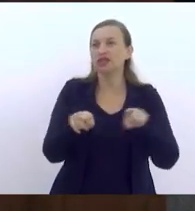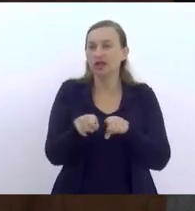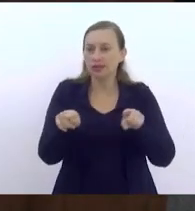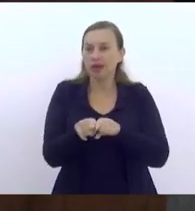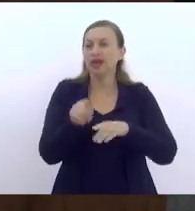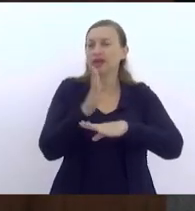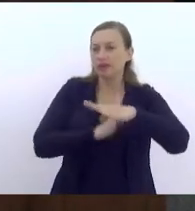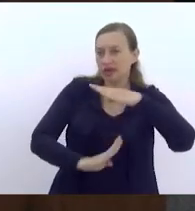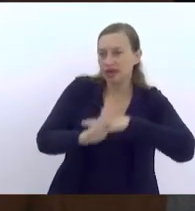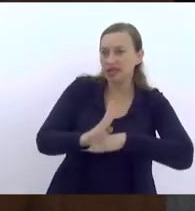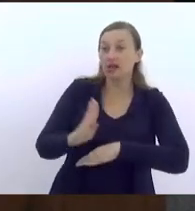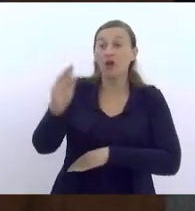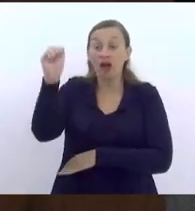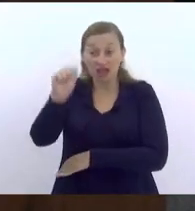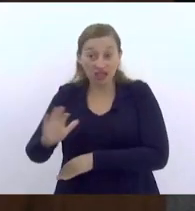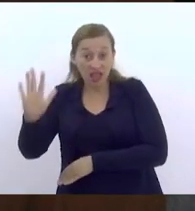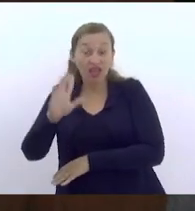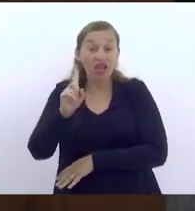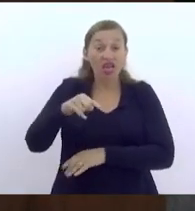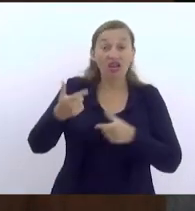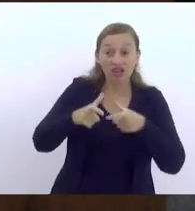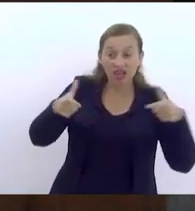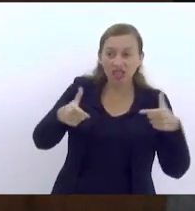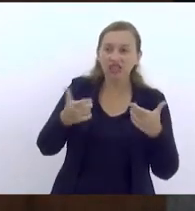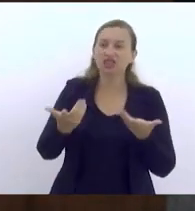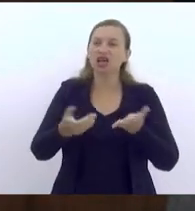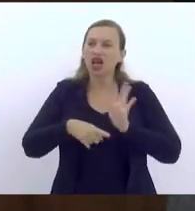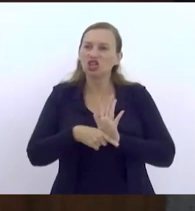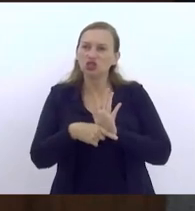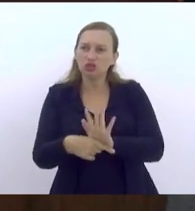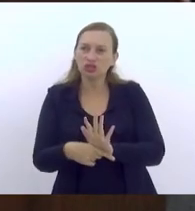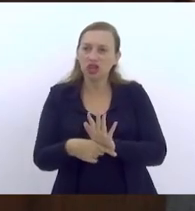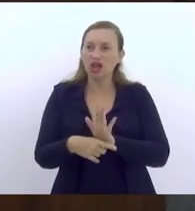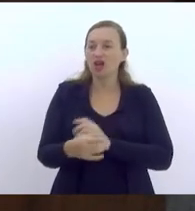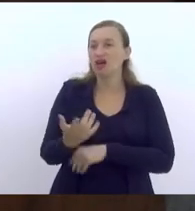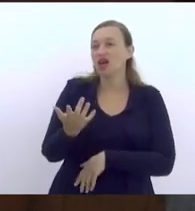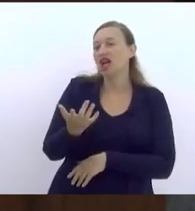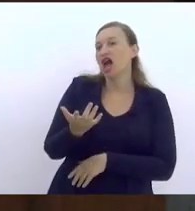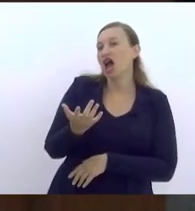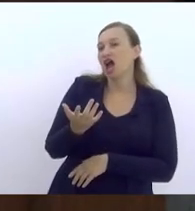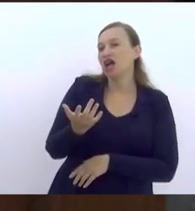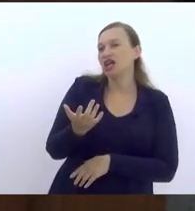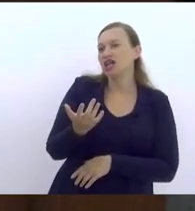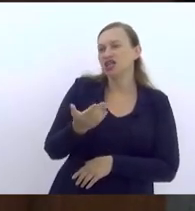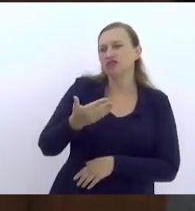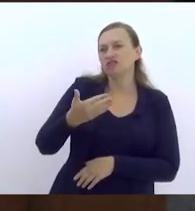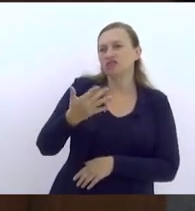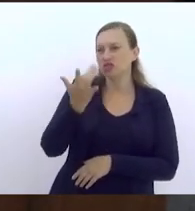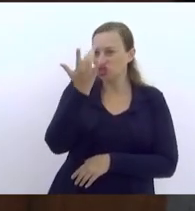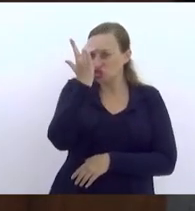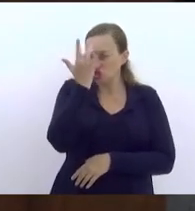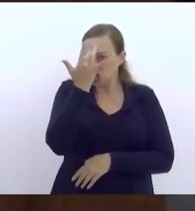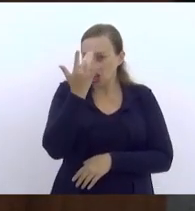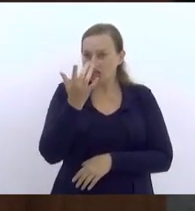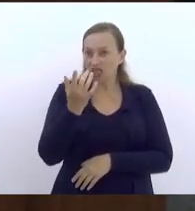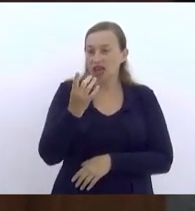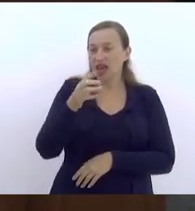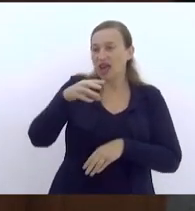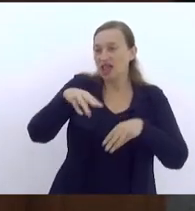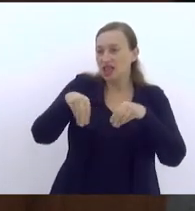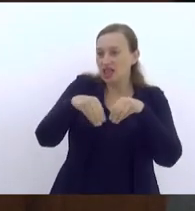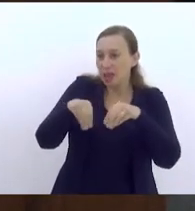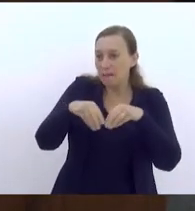A gente não pode se fechar e achar a contribuição indiana são os temperos, é muito mais. A contribuição japonesa